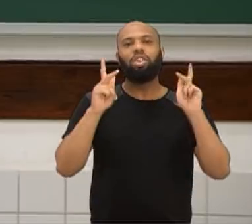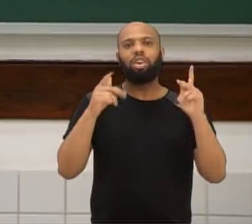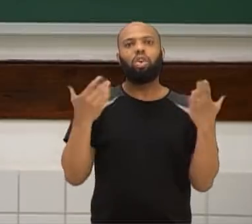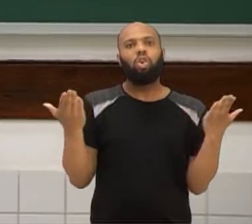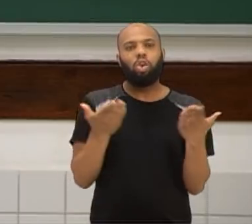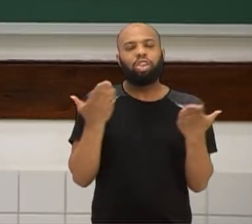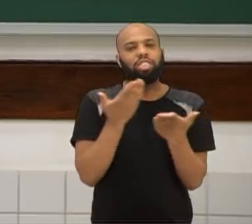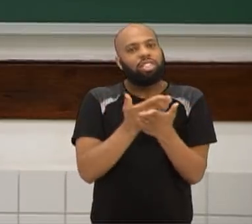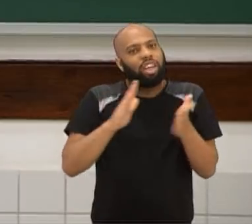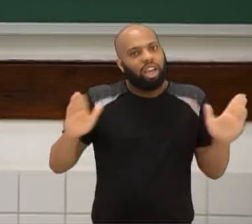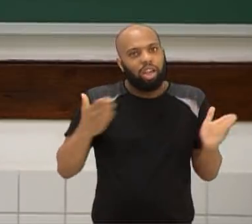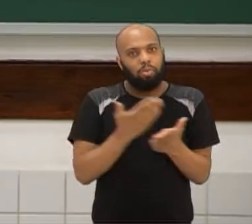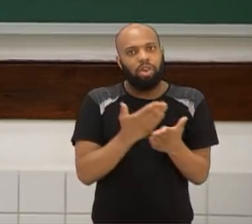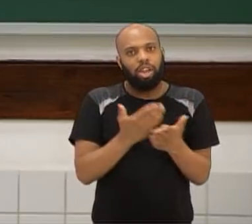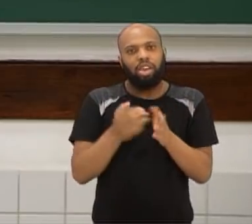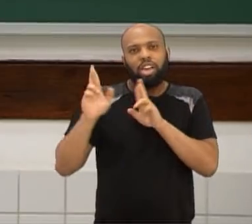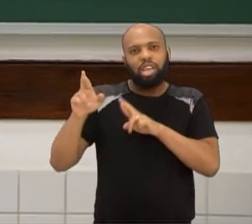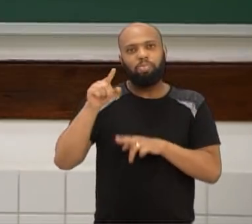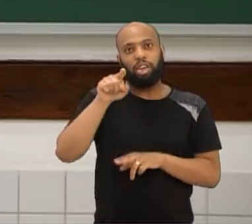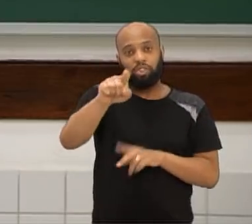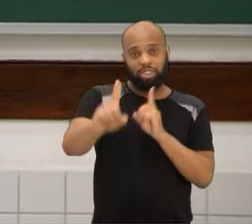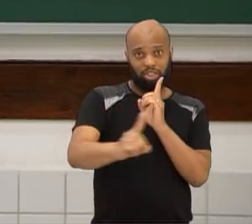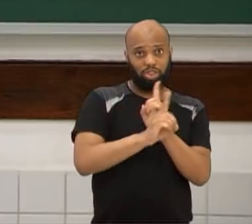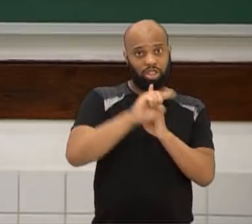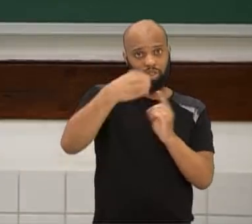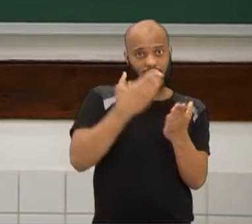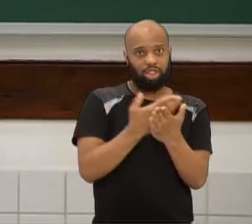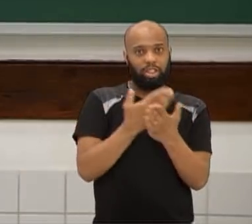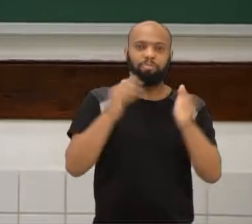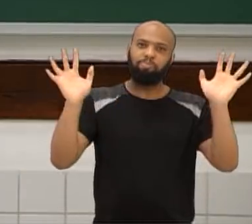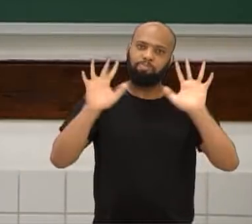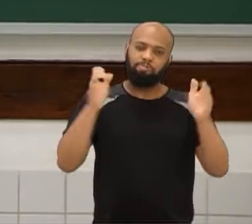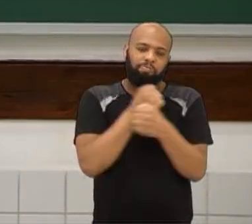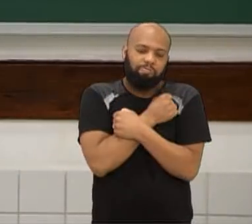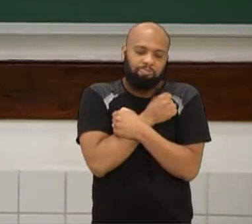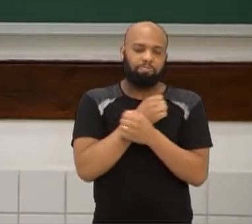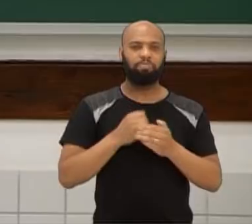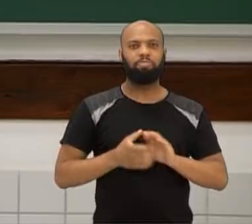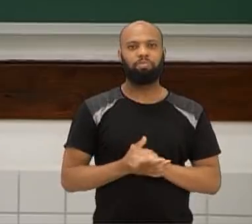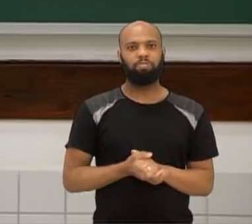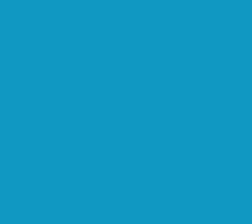Tudo bem, por hoje eu fico por aqui, espero vocês na próxima aula. Até lá!